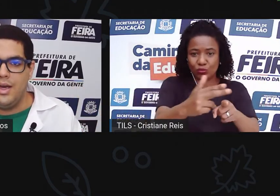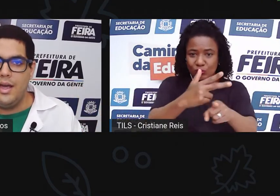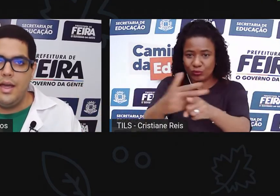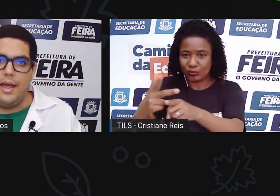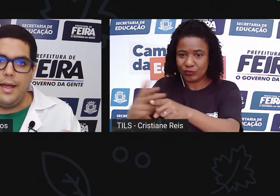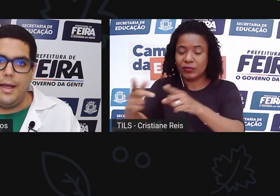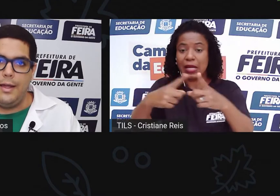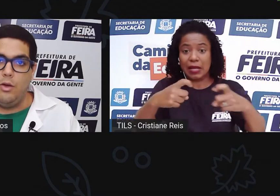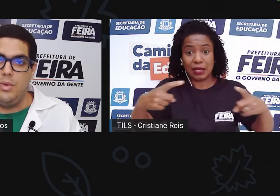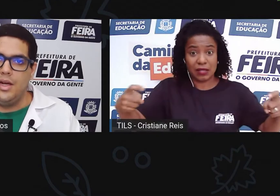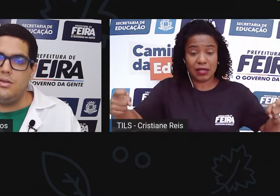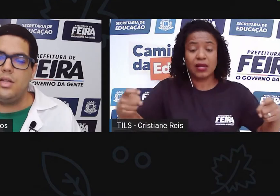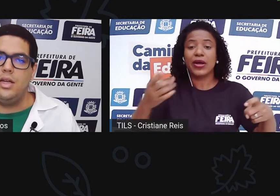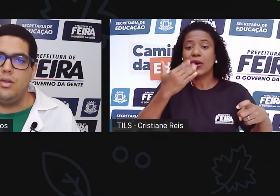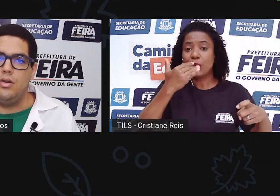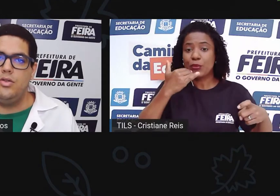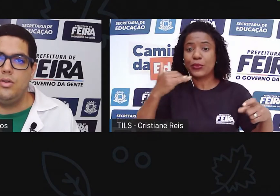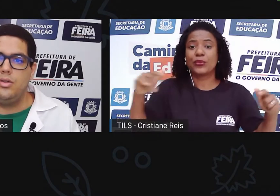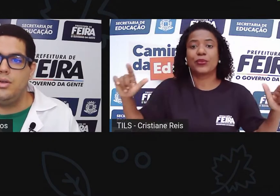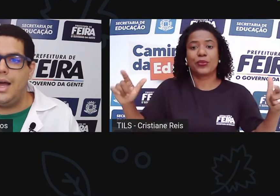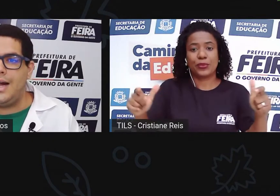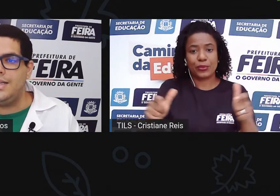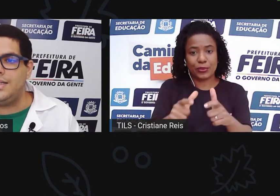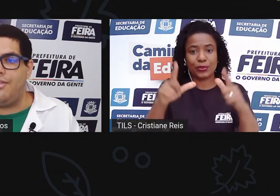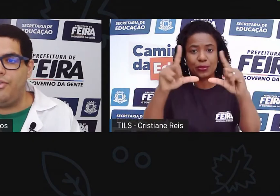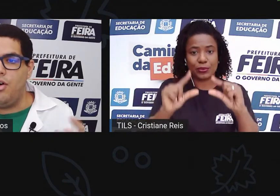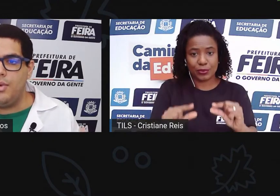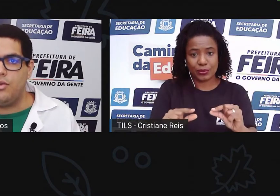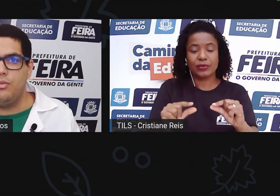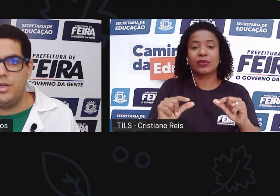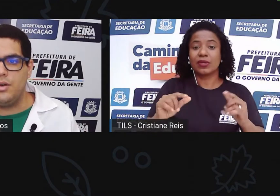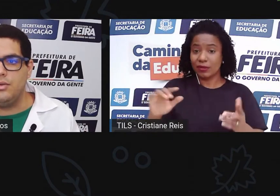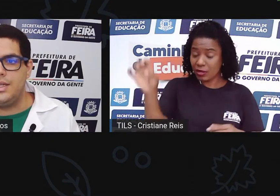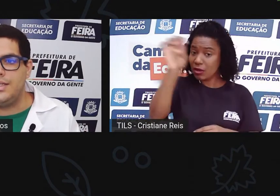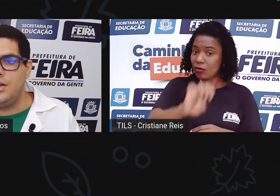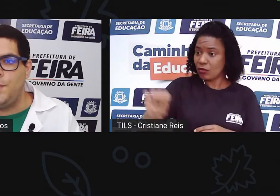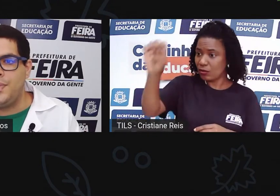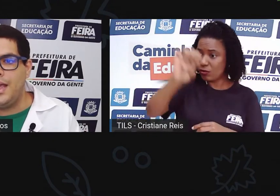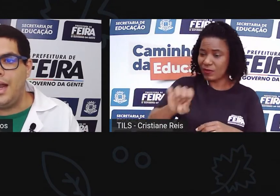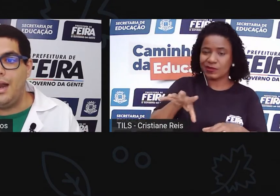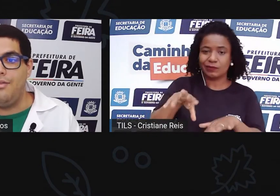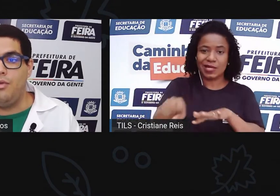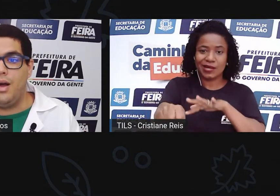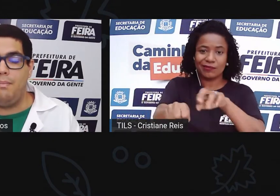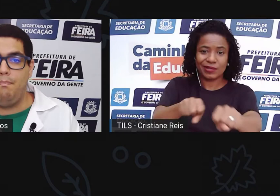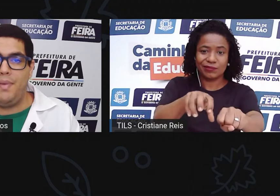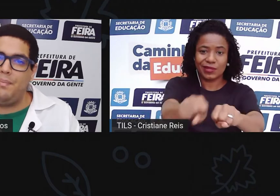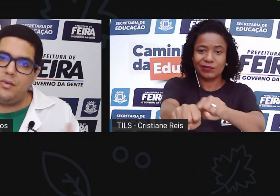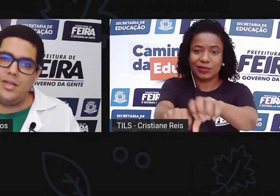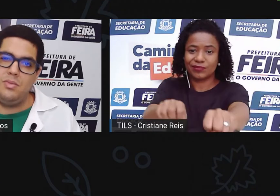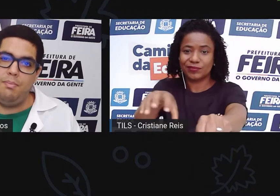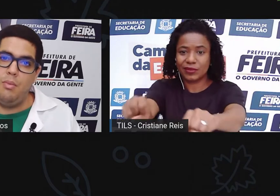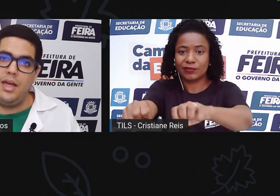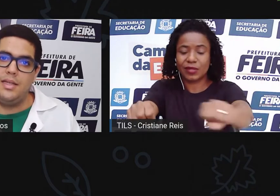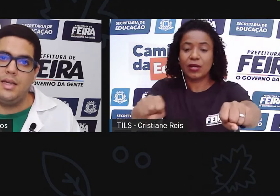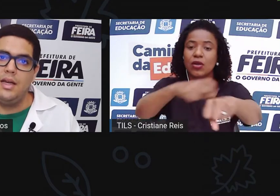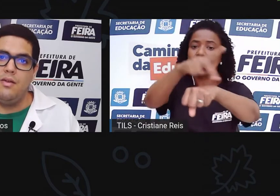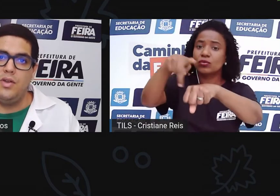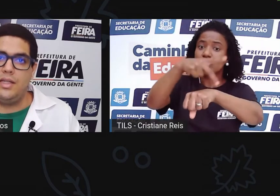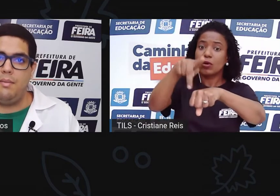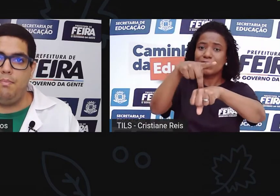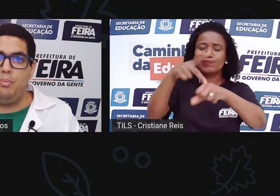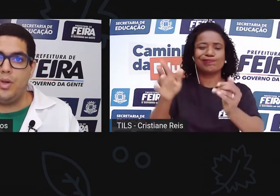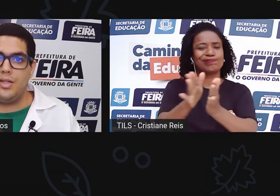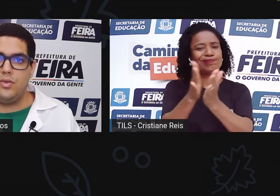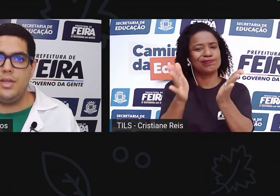foi dominando os territórios de outros lugares, a forma como isso aconteceu, ela levou à perpetuação da pobreza.